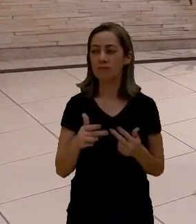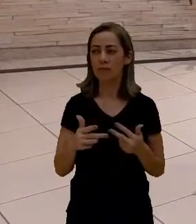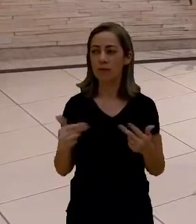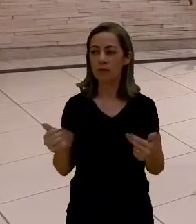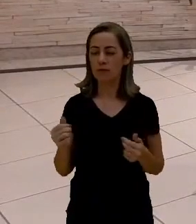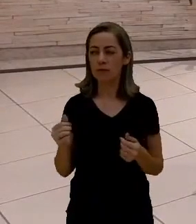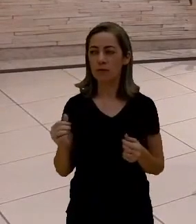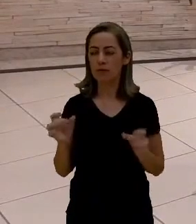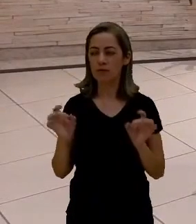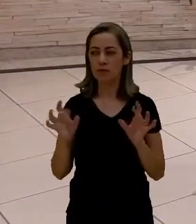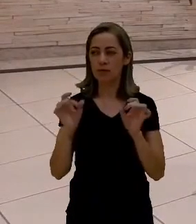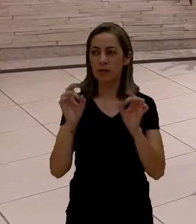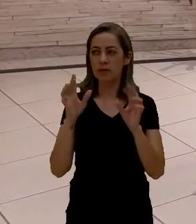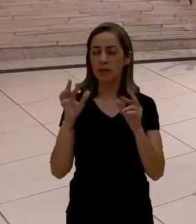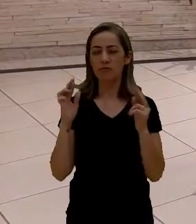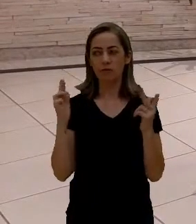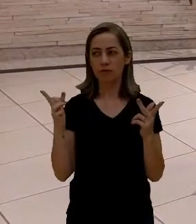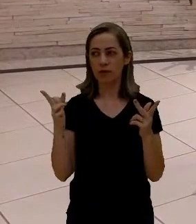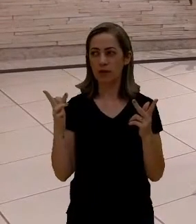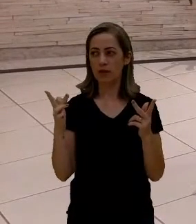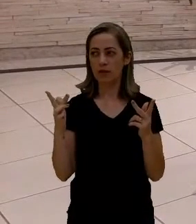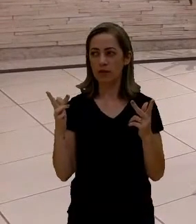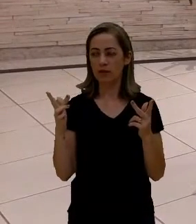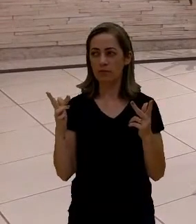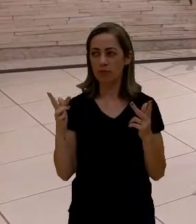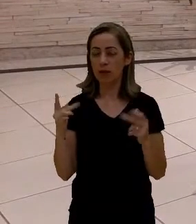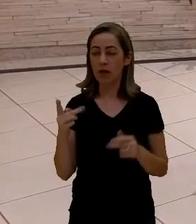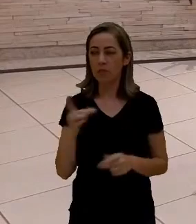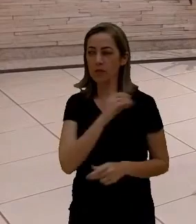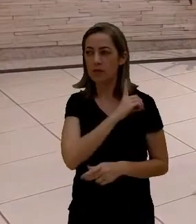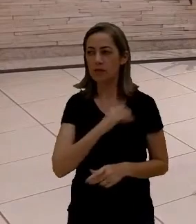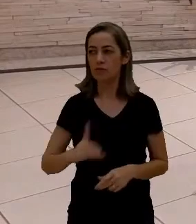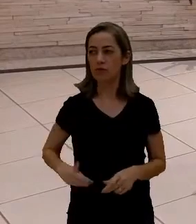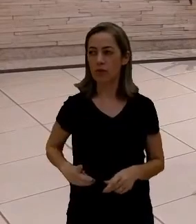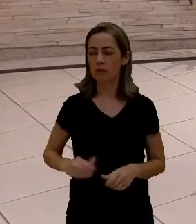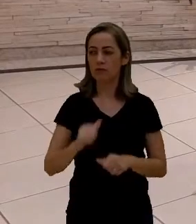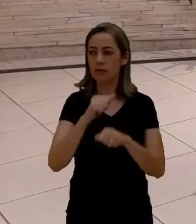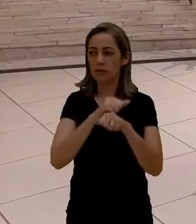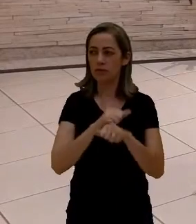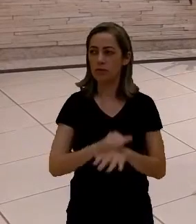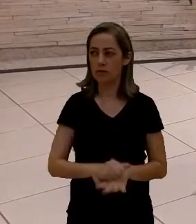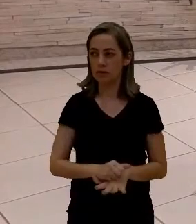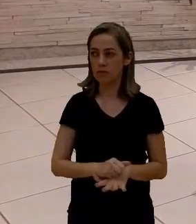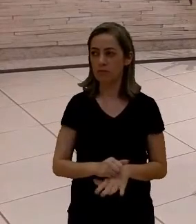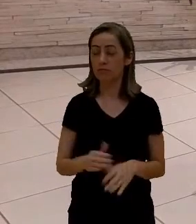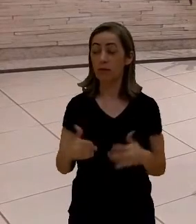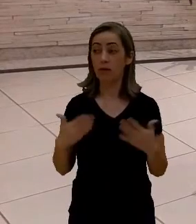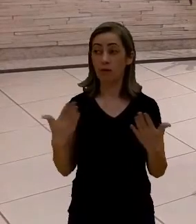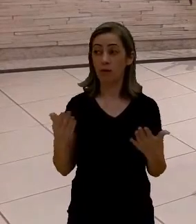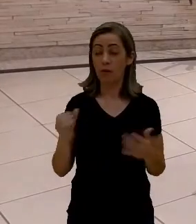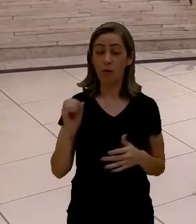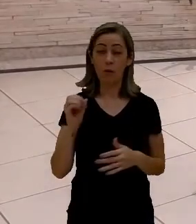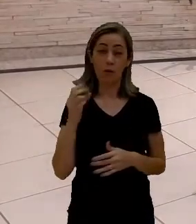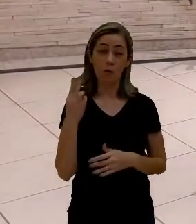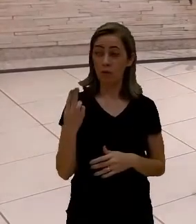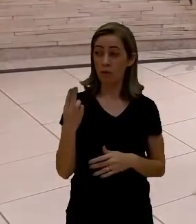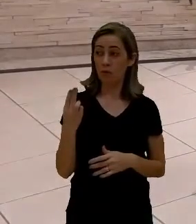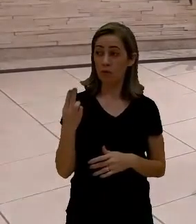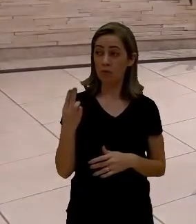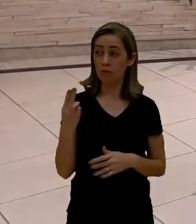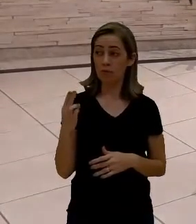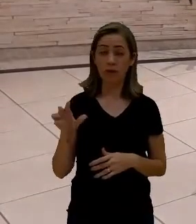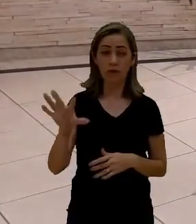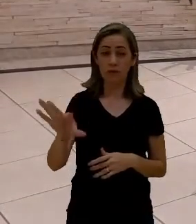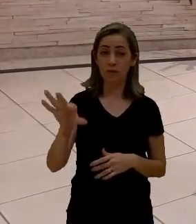especial alguma coisa diferente para ser por ser O diácono da arquidiocese ou é algo como você é selecionado para estar numa